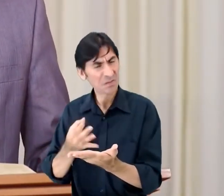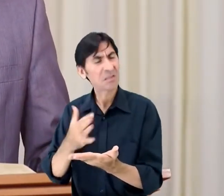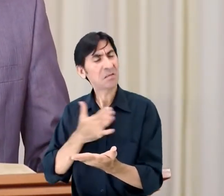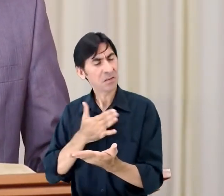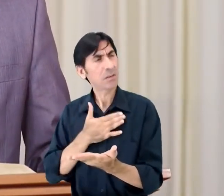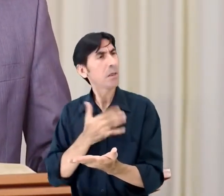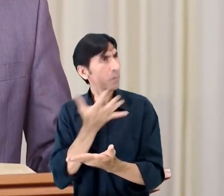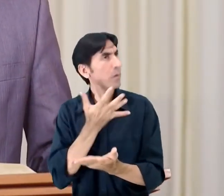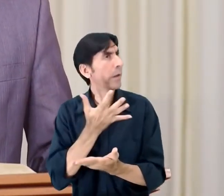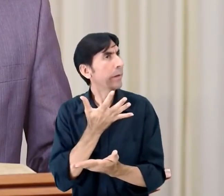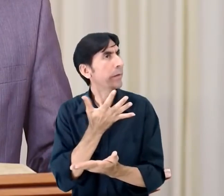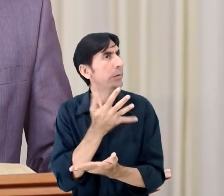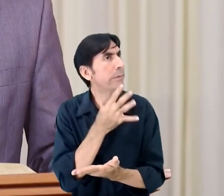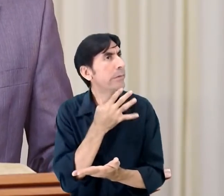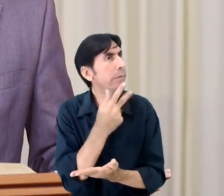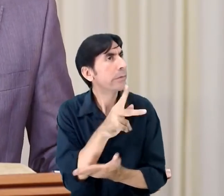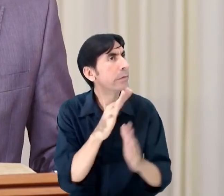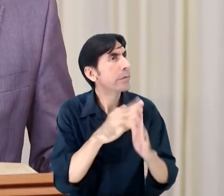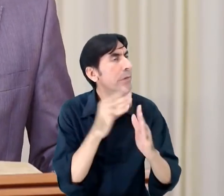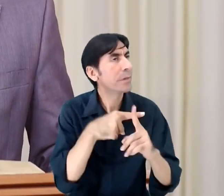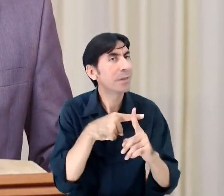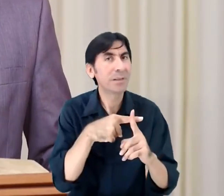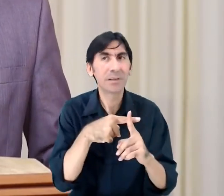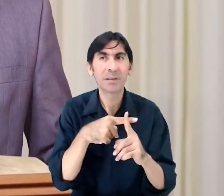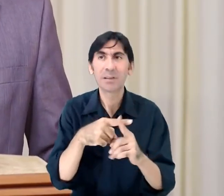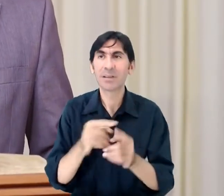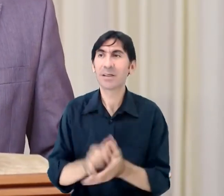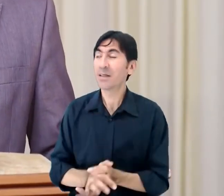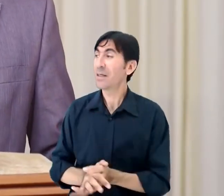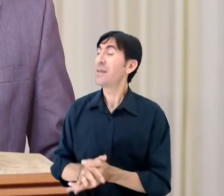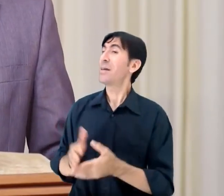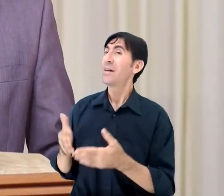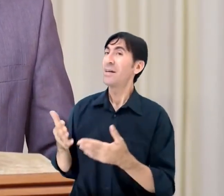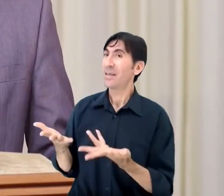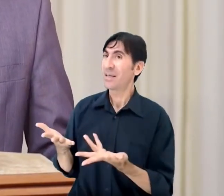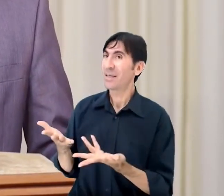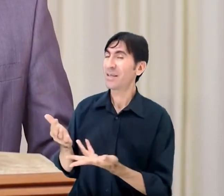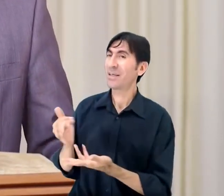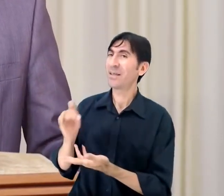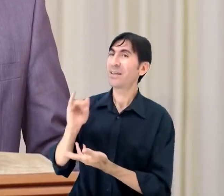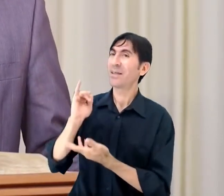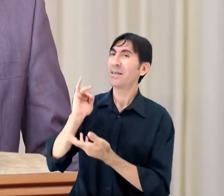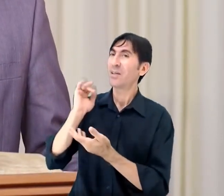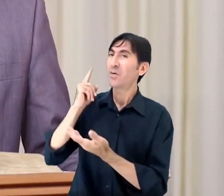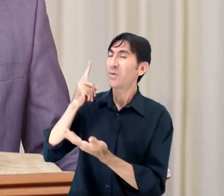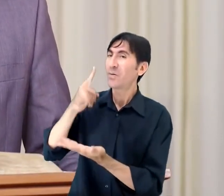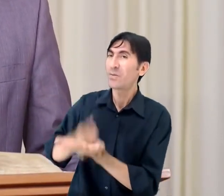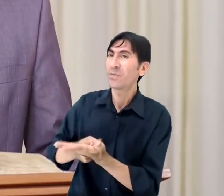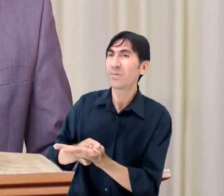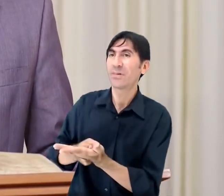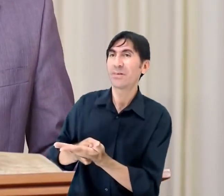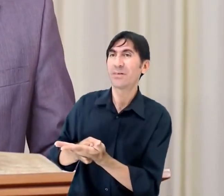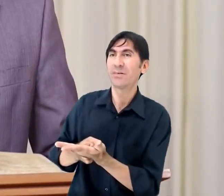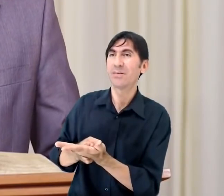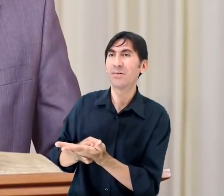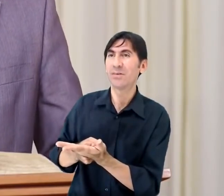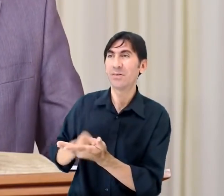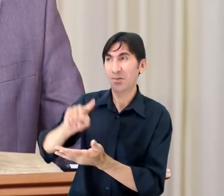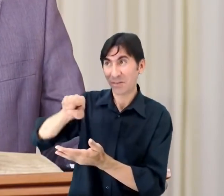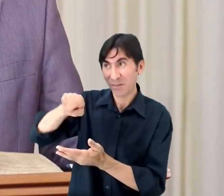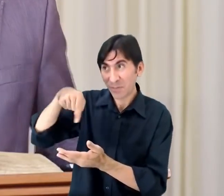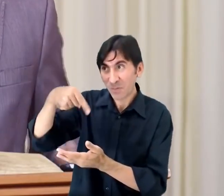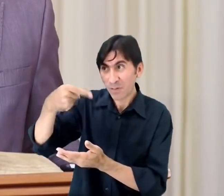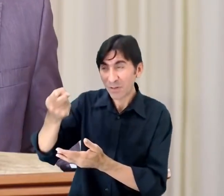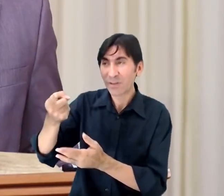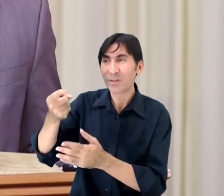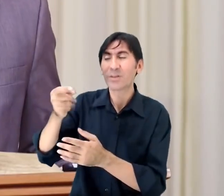igreja. O nosso irmão Ivan, ele pôde então marcar e no sábado pela